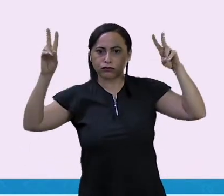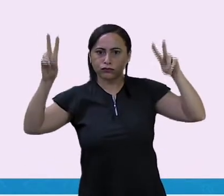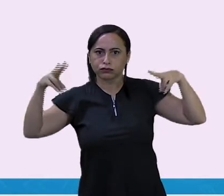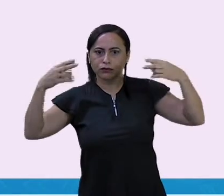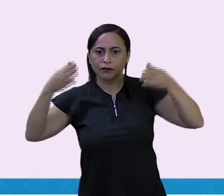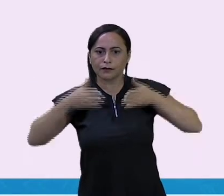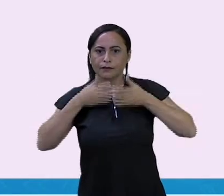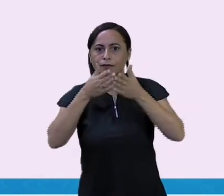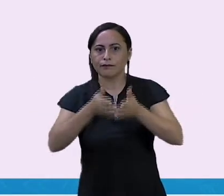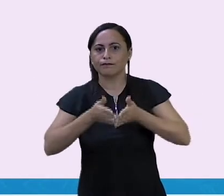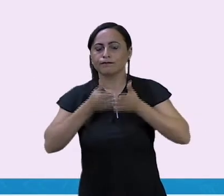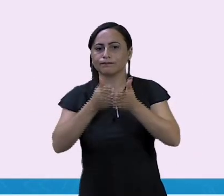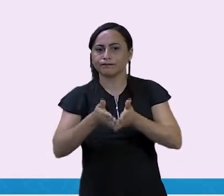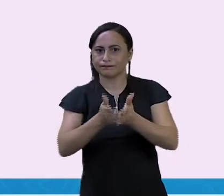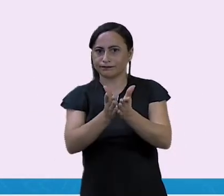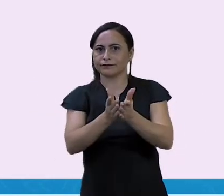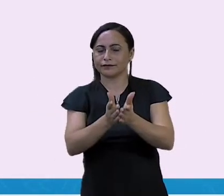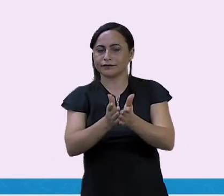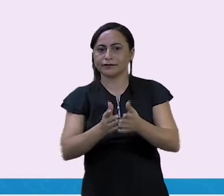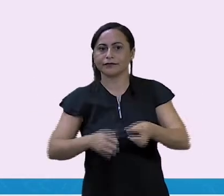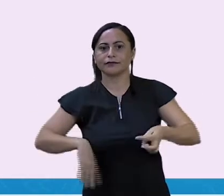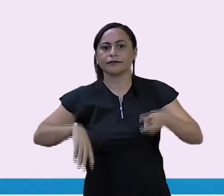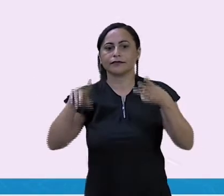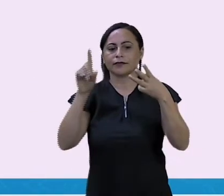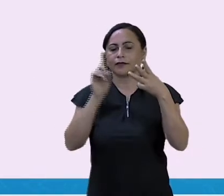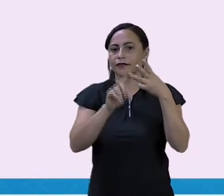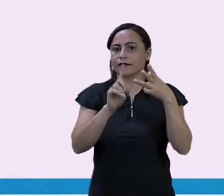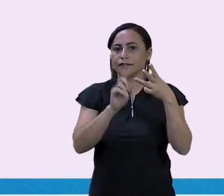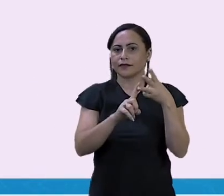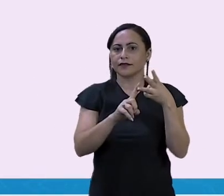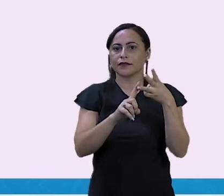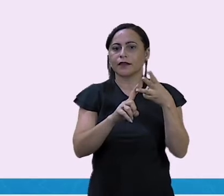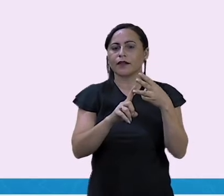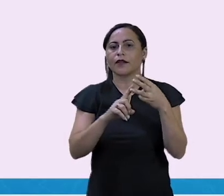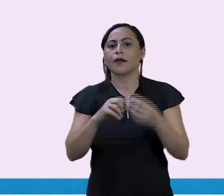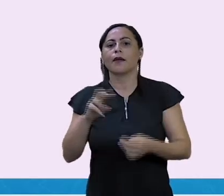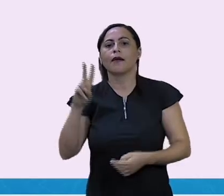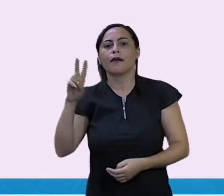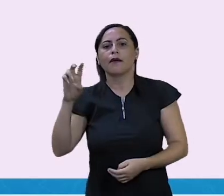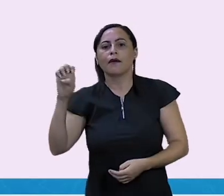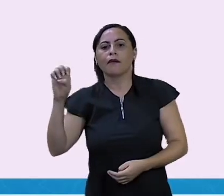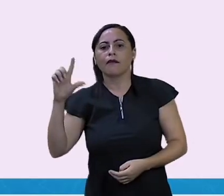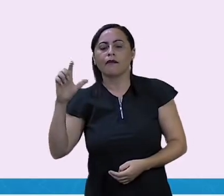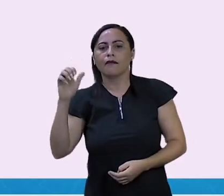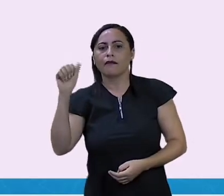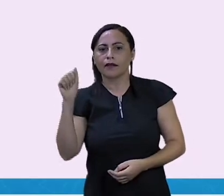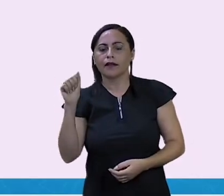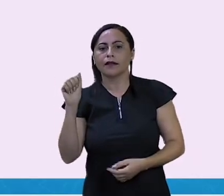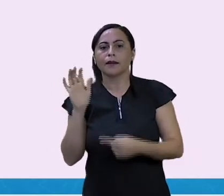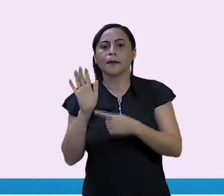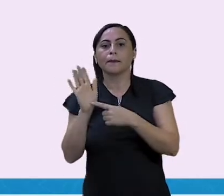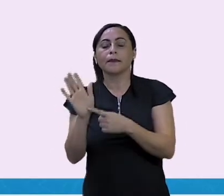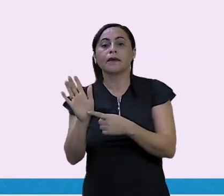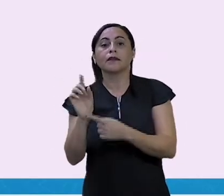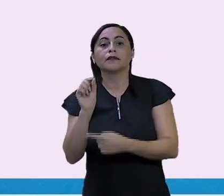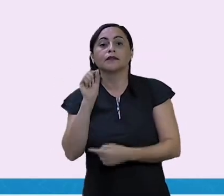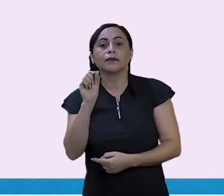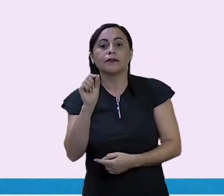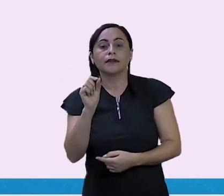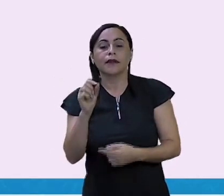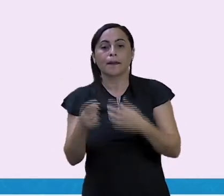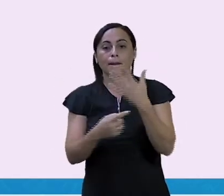fazê-las andar. E na terceira oração, vela refere-se à peça de cera